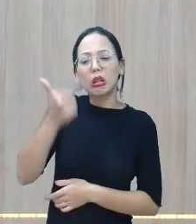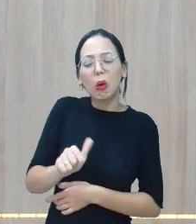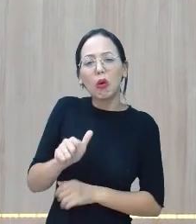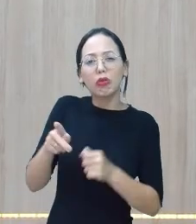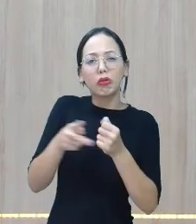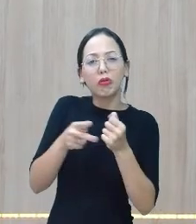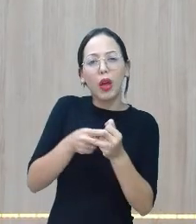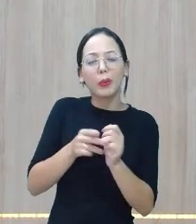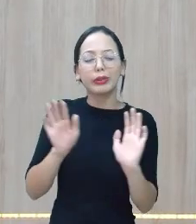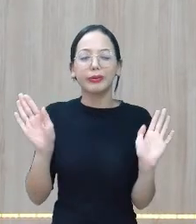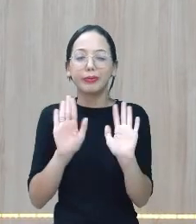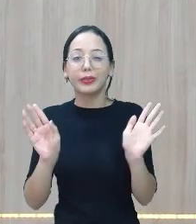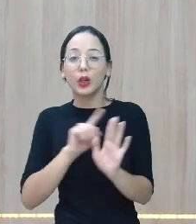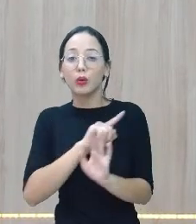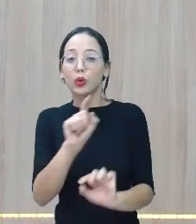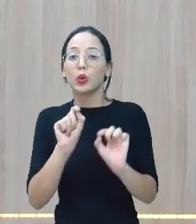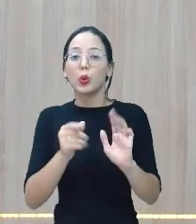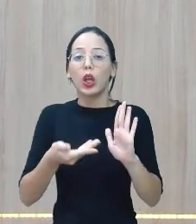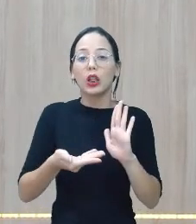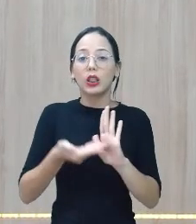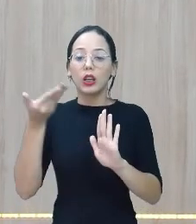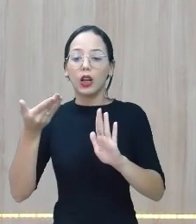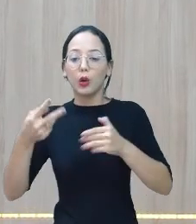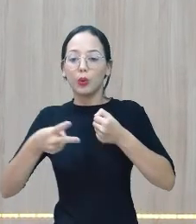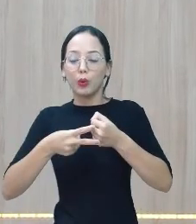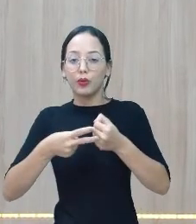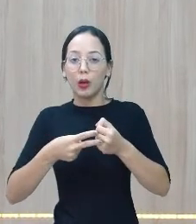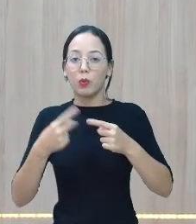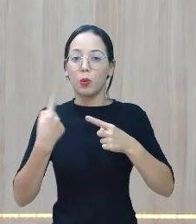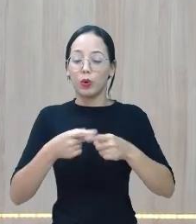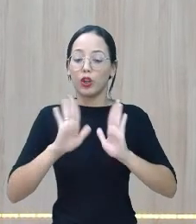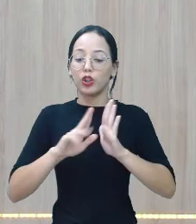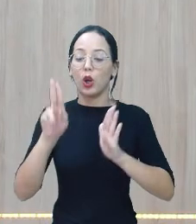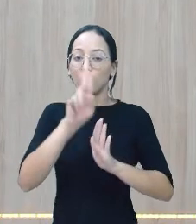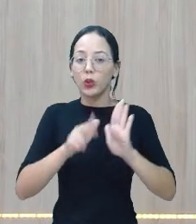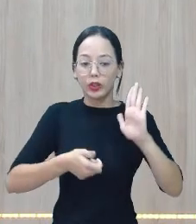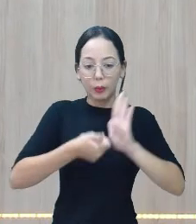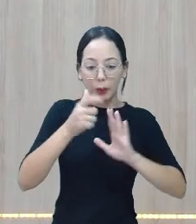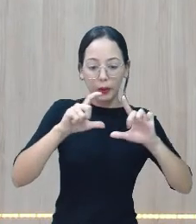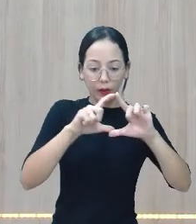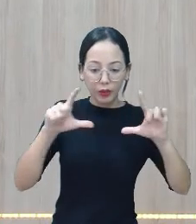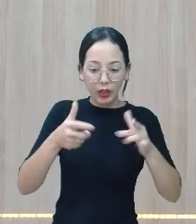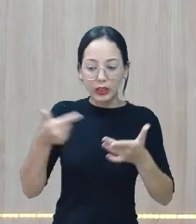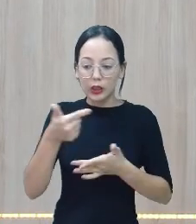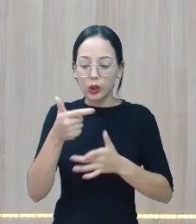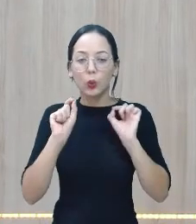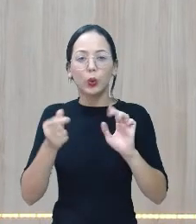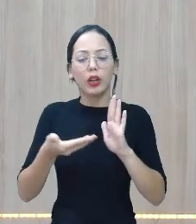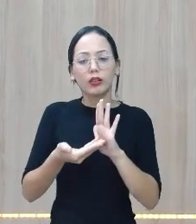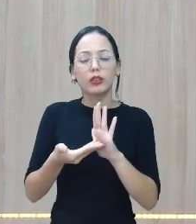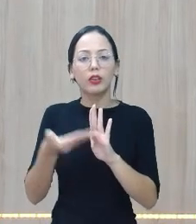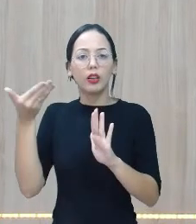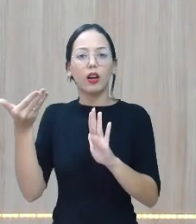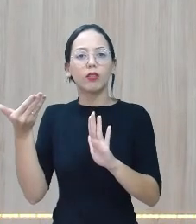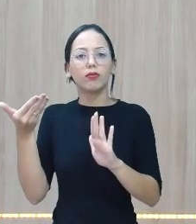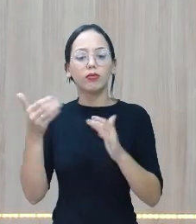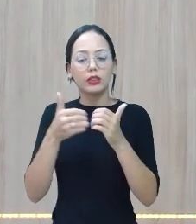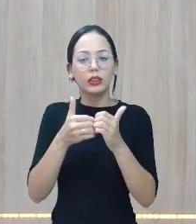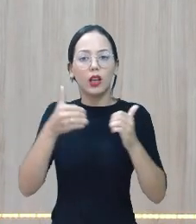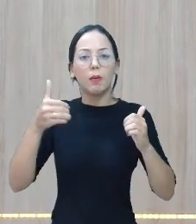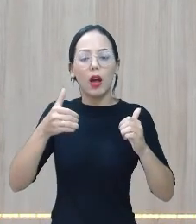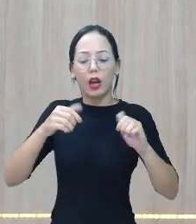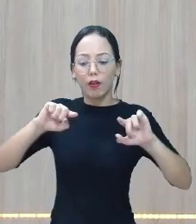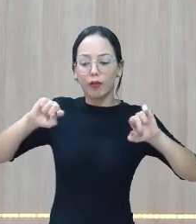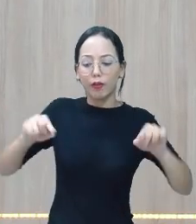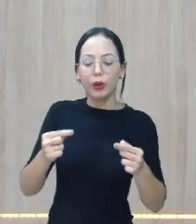você retira o verbo da oração, já que foi usado na primeira oração. Na segunda oração, você separa por